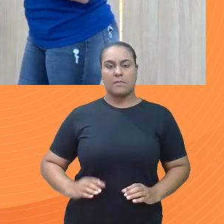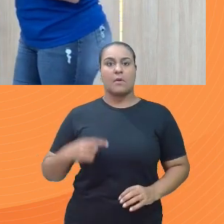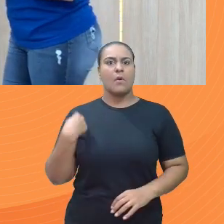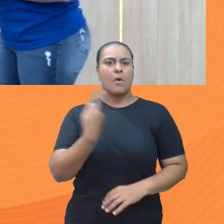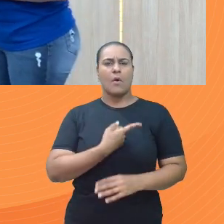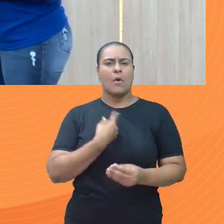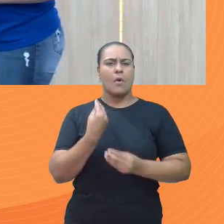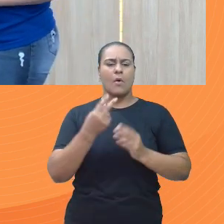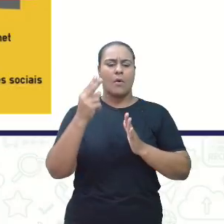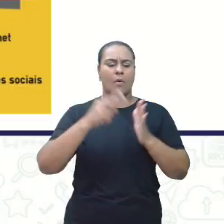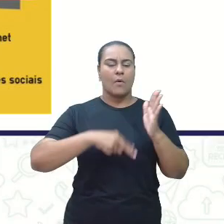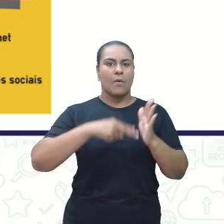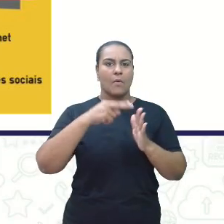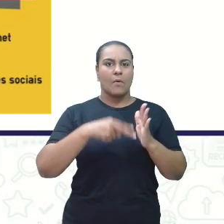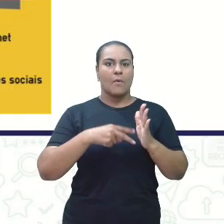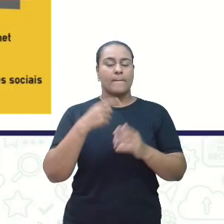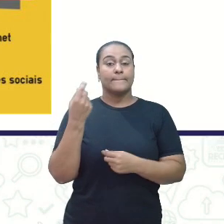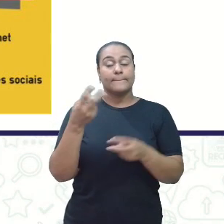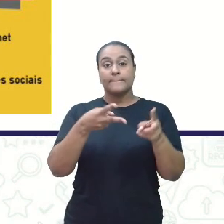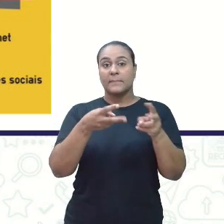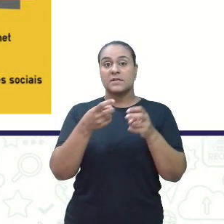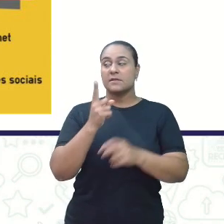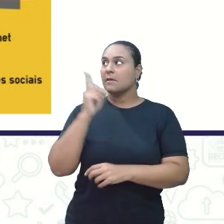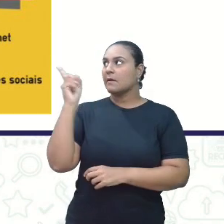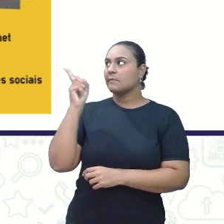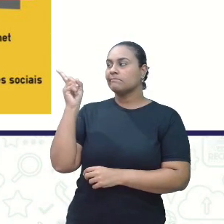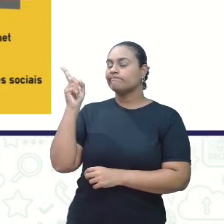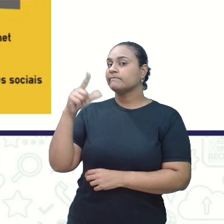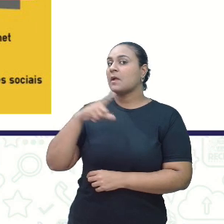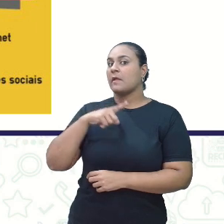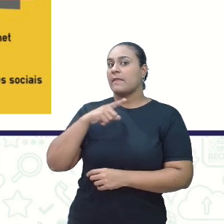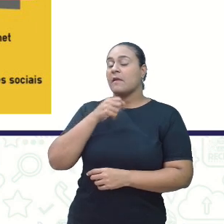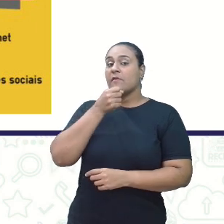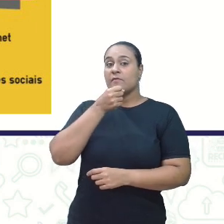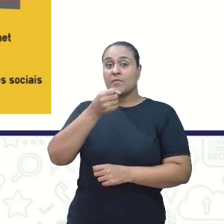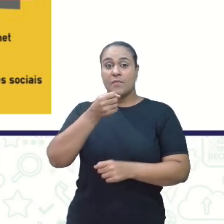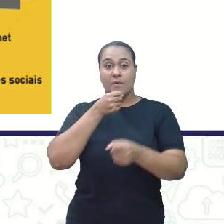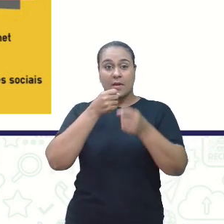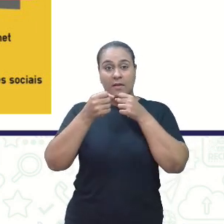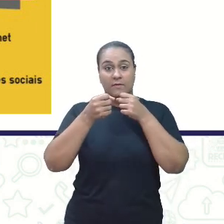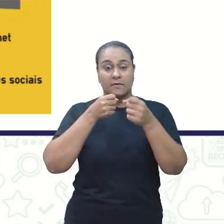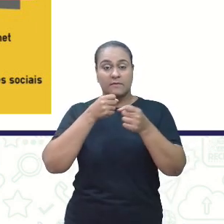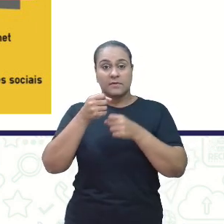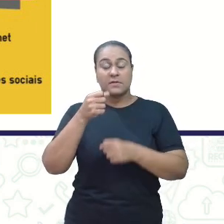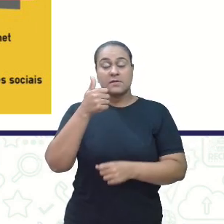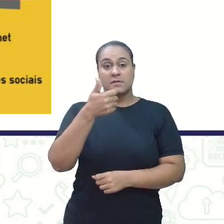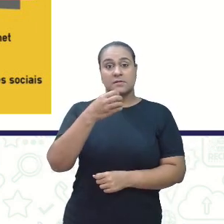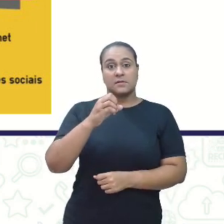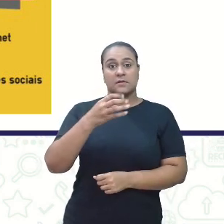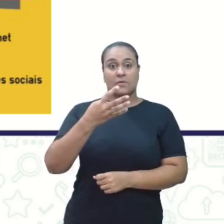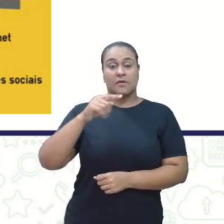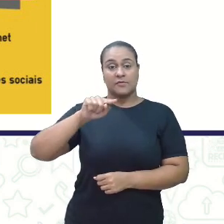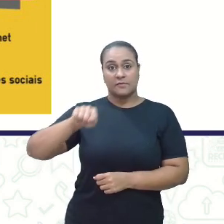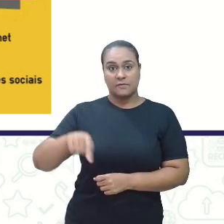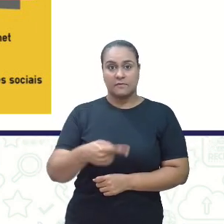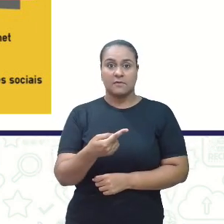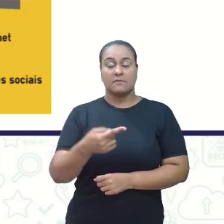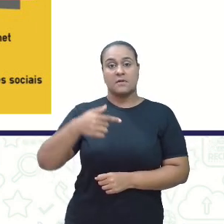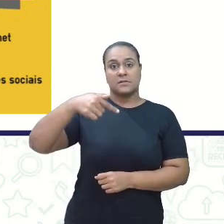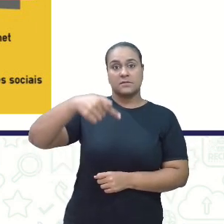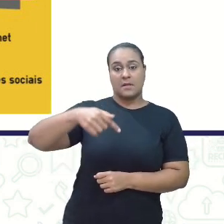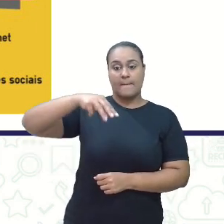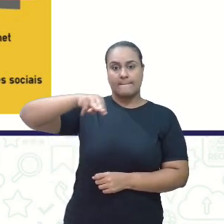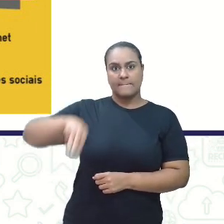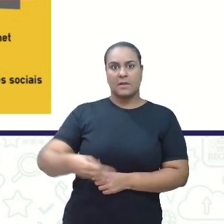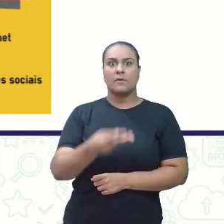leitura. Observa aqui, ó, a gente teve uma entrevista com 104,7 milhões de leitores